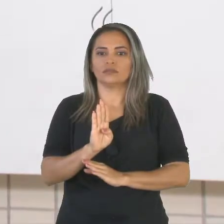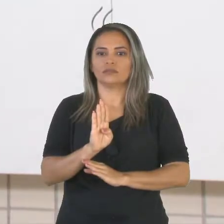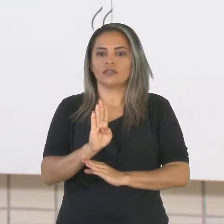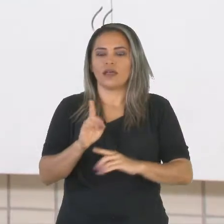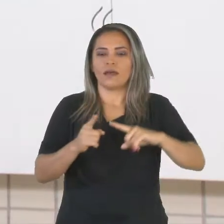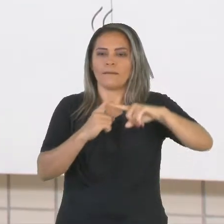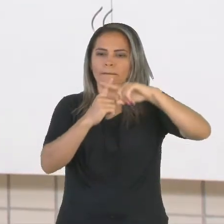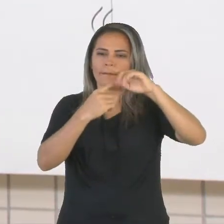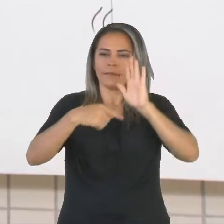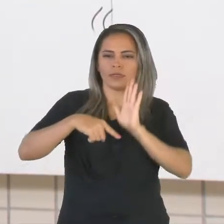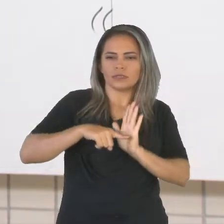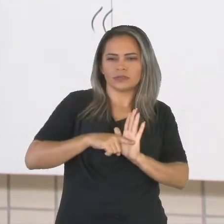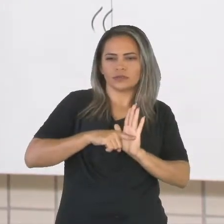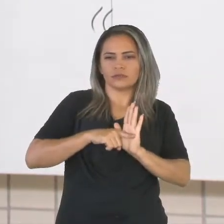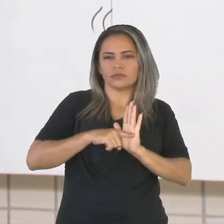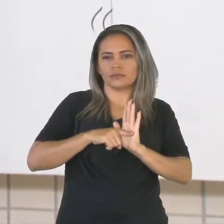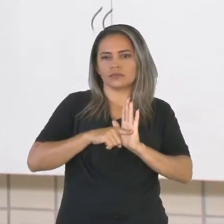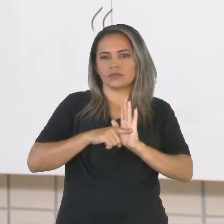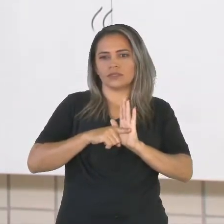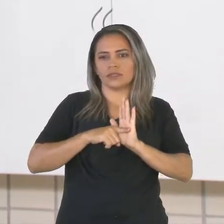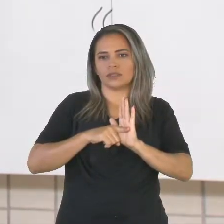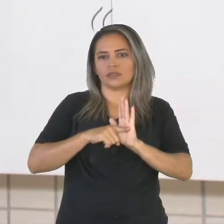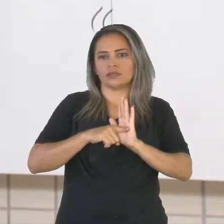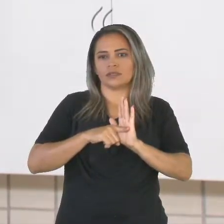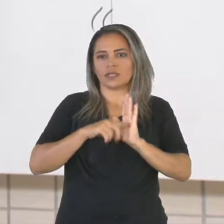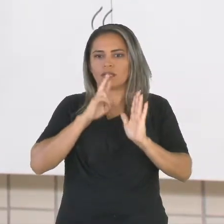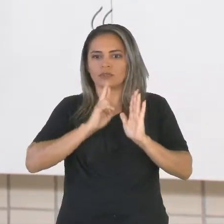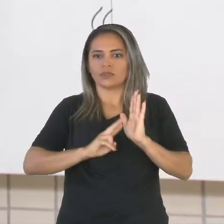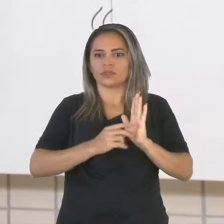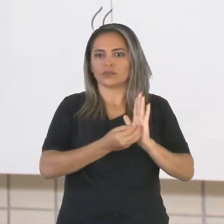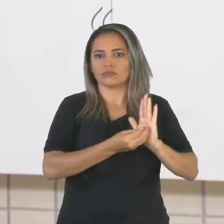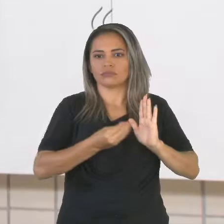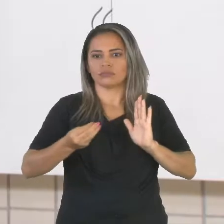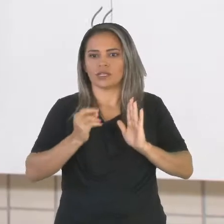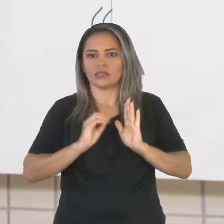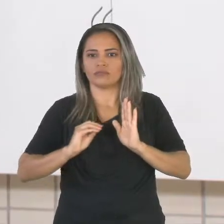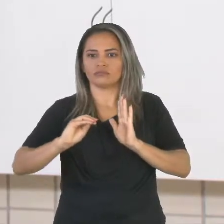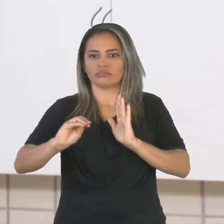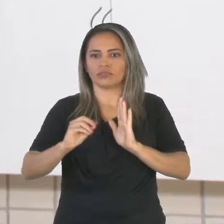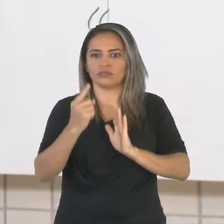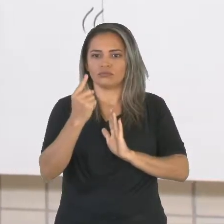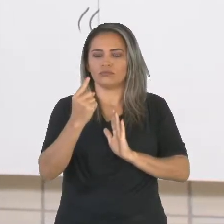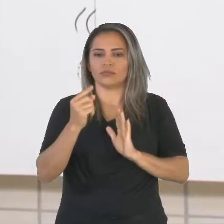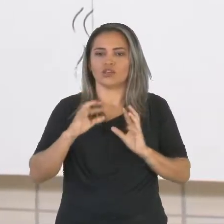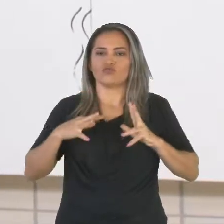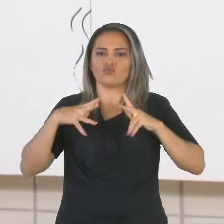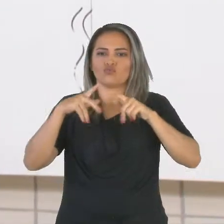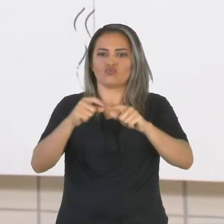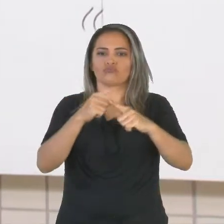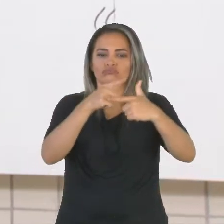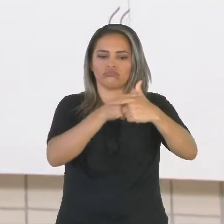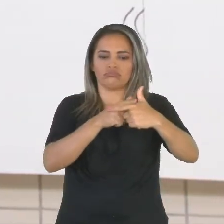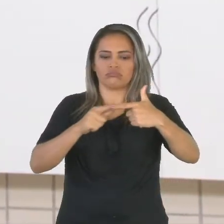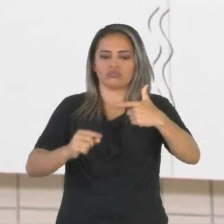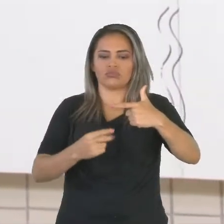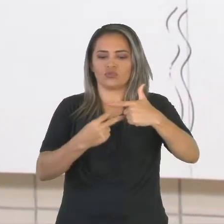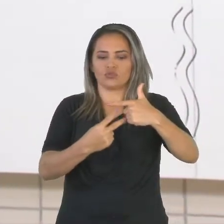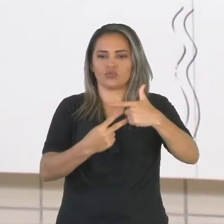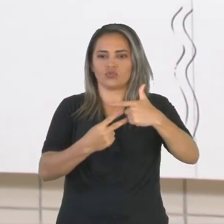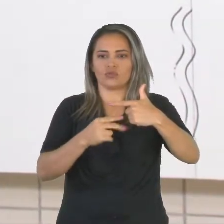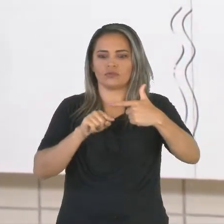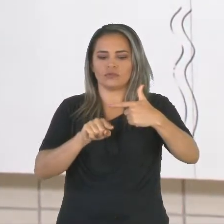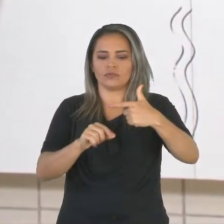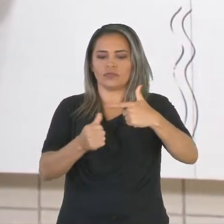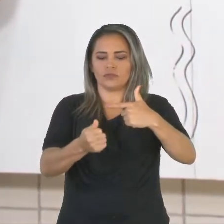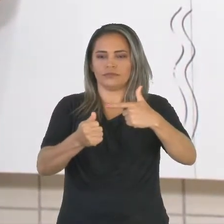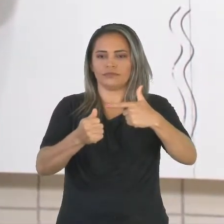mais ou menos a raiz do delta, que nesse exemplo ficou 1. Tudo isso sobre 2 vezes o valor do a, que